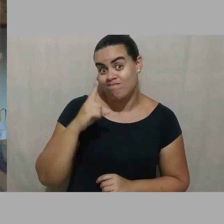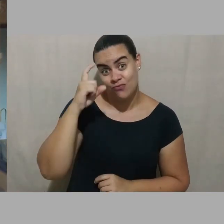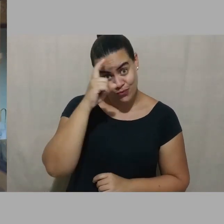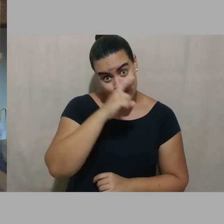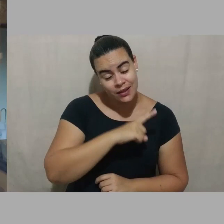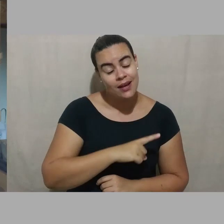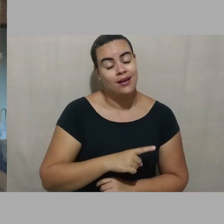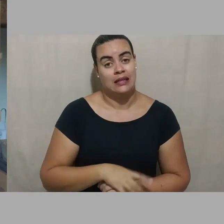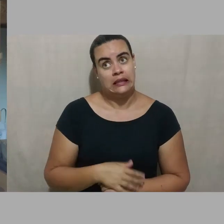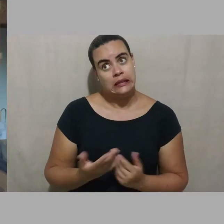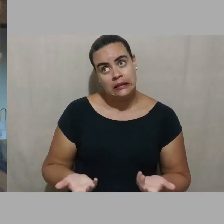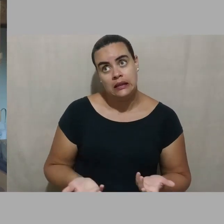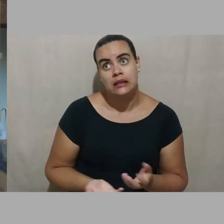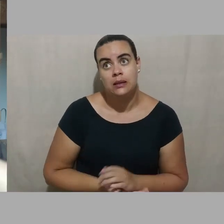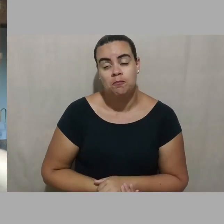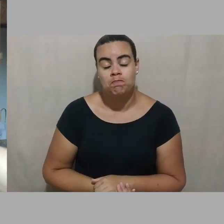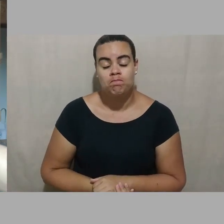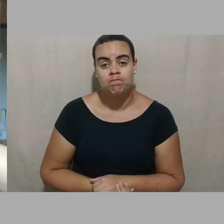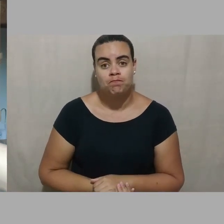Apesar da dificuldade, tipo,